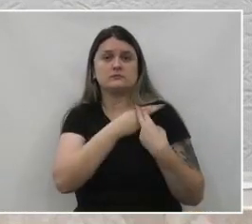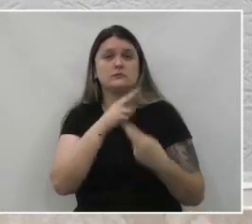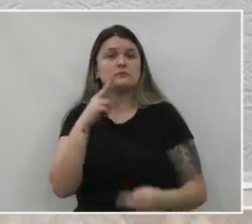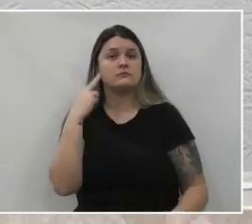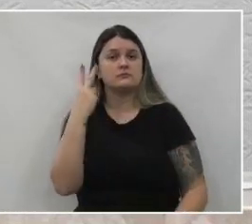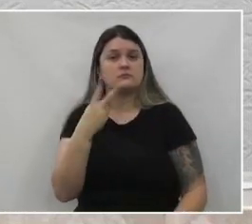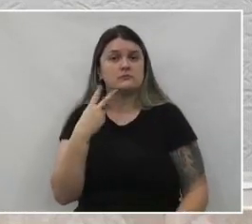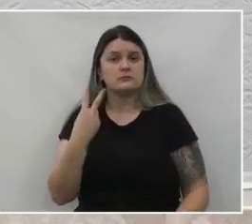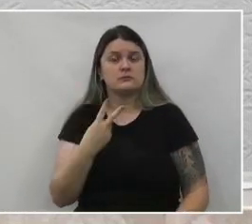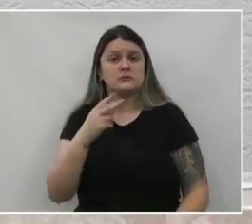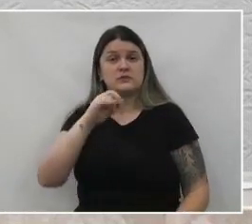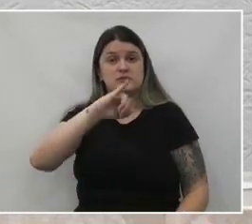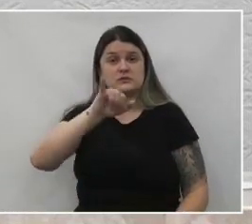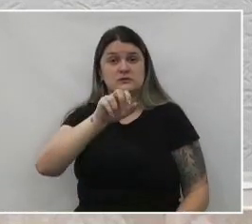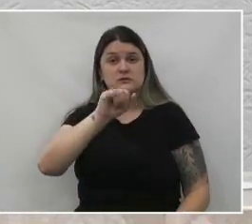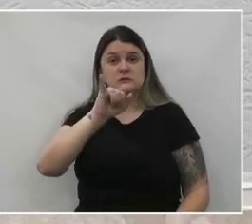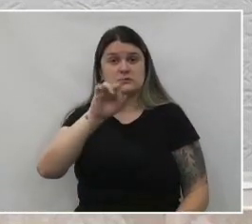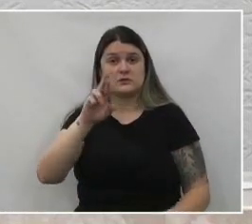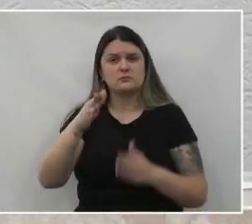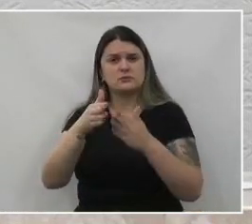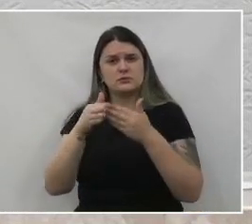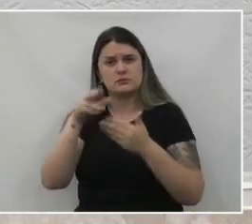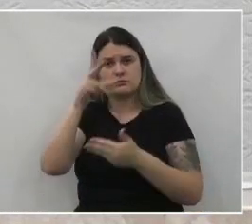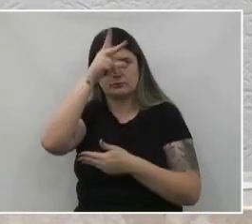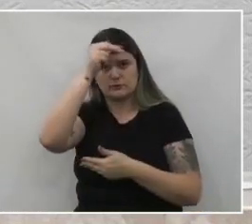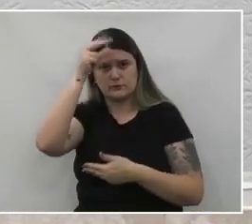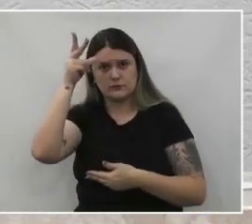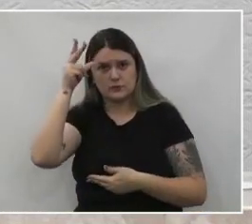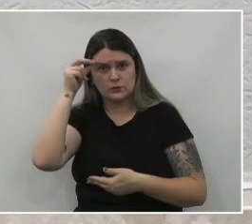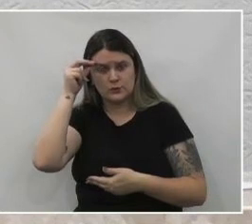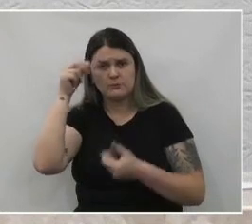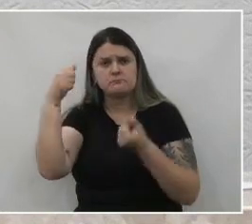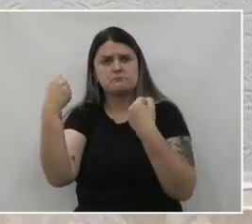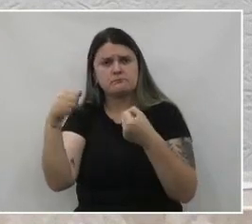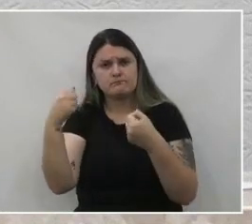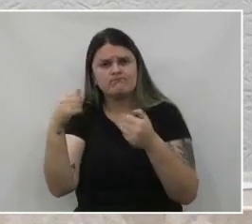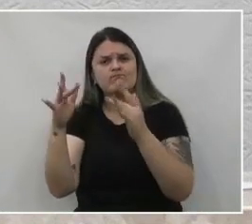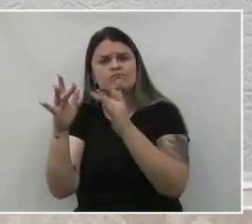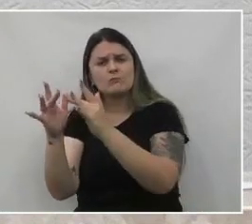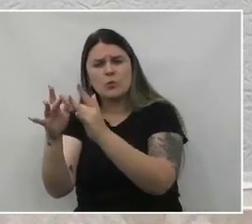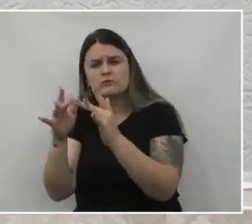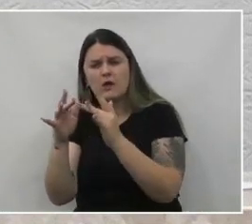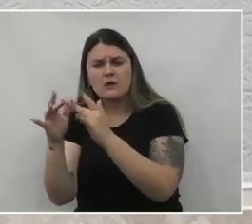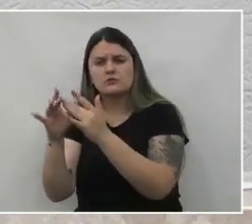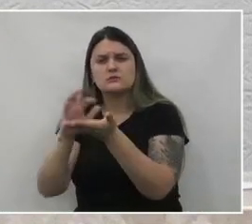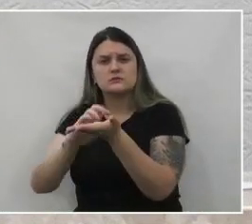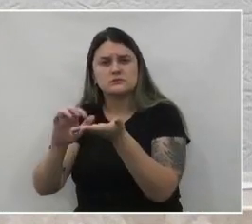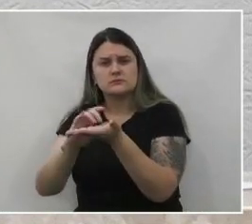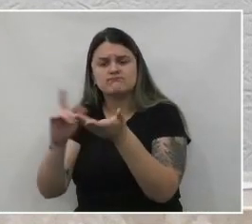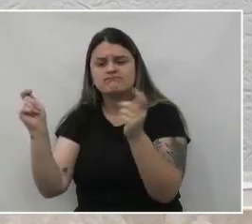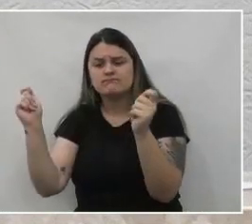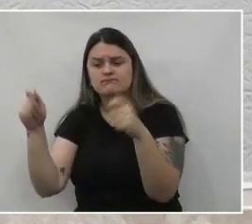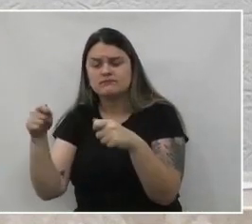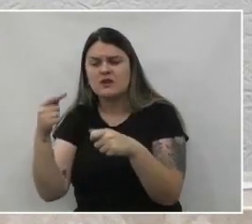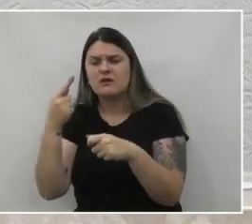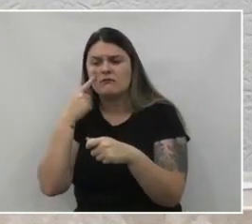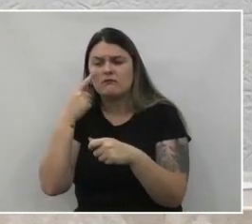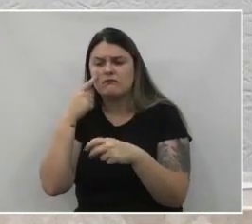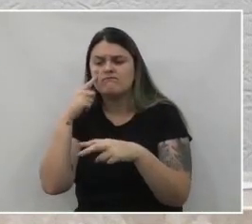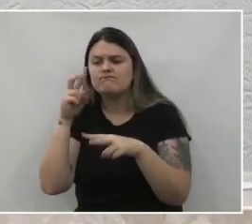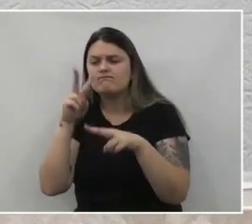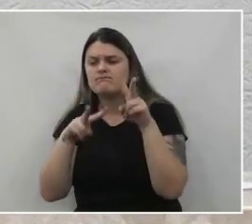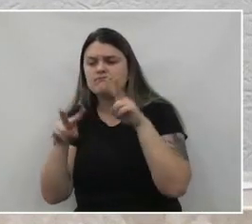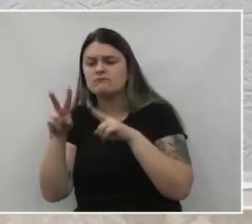Brunhago, ao Poder Executivo Municipal, para que entre em contato com a secretaria competente a fim de verificar